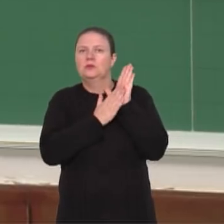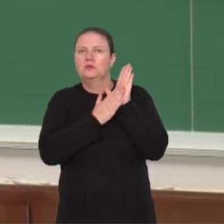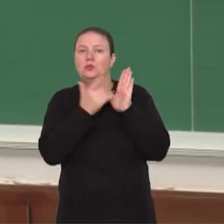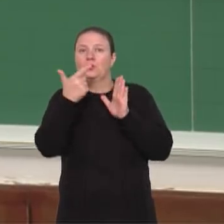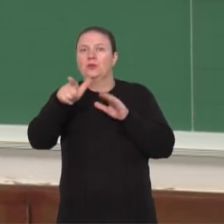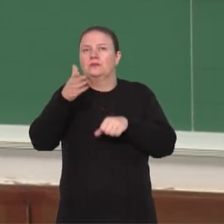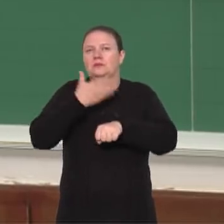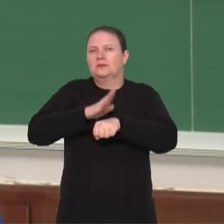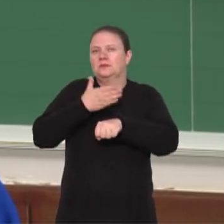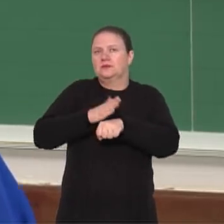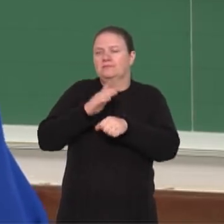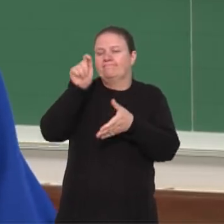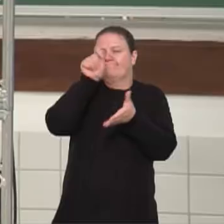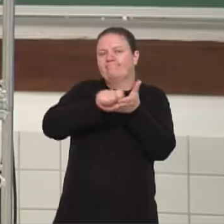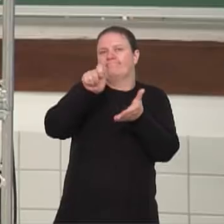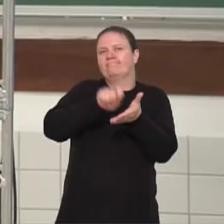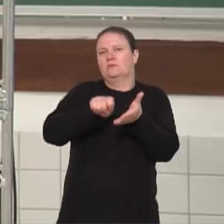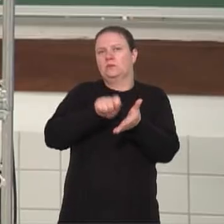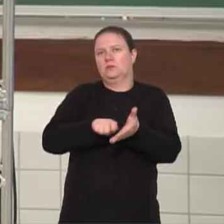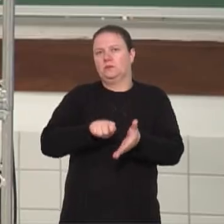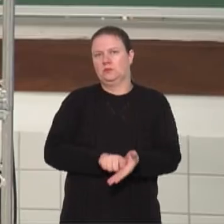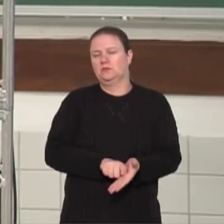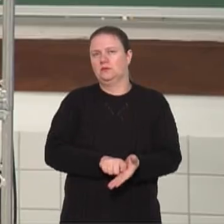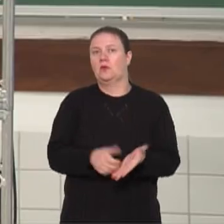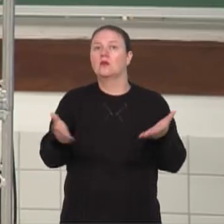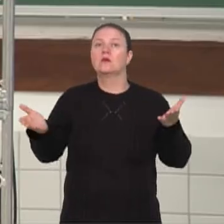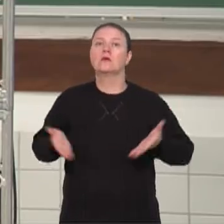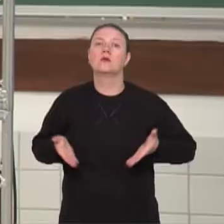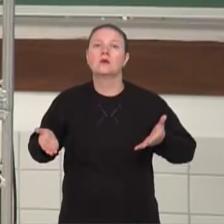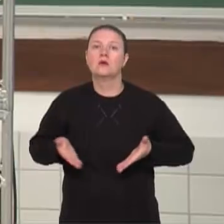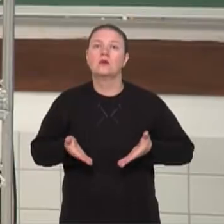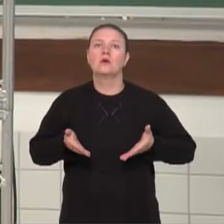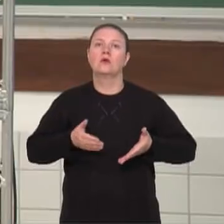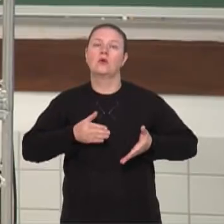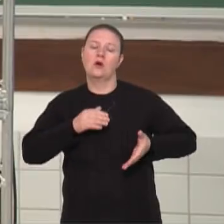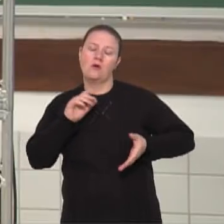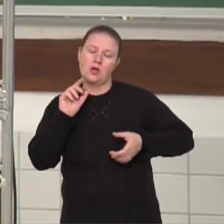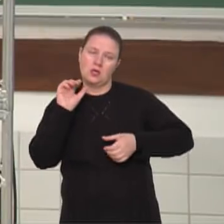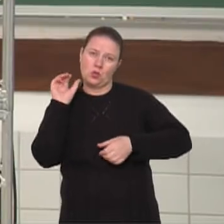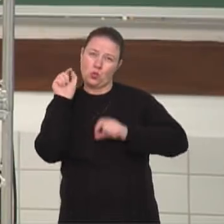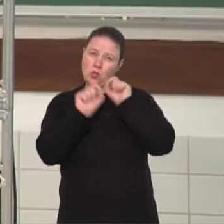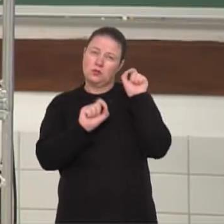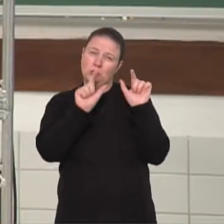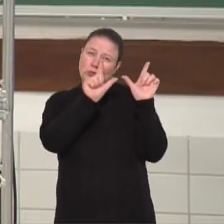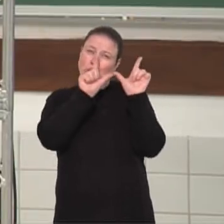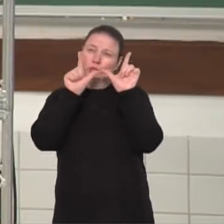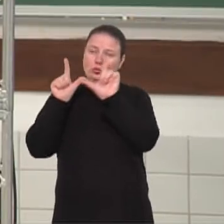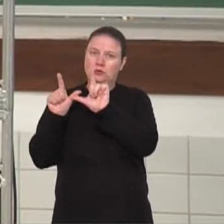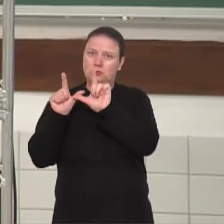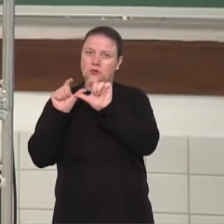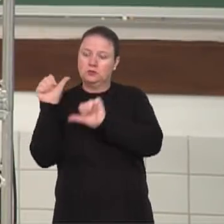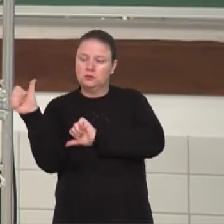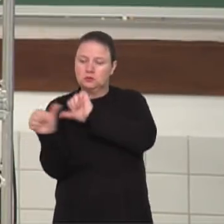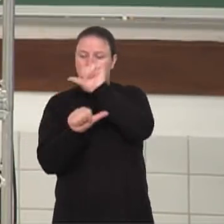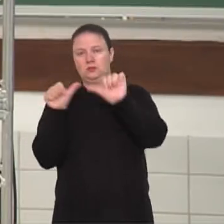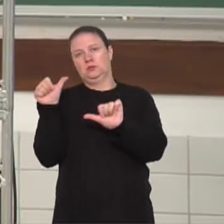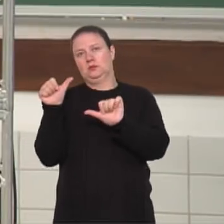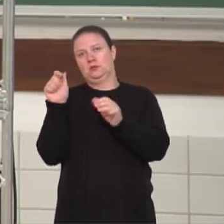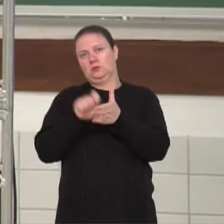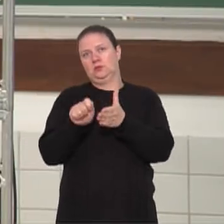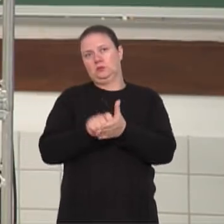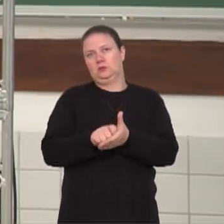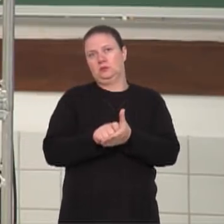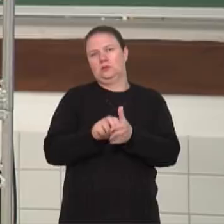um treinamento da escrita, né? Então, agora a gente vai fazer uma transcrição. Mas é uma transcrição diferente daquela